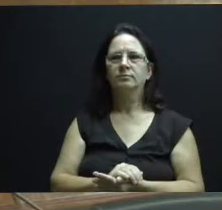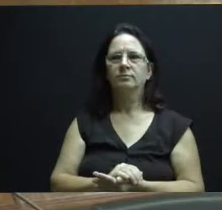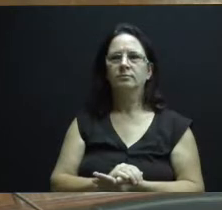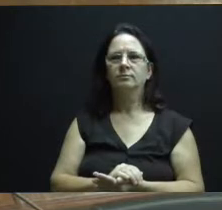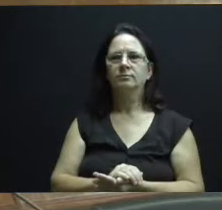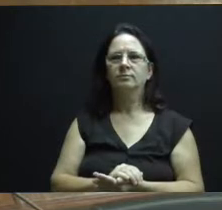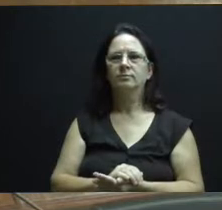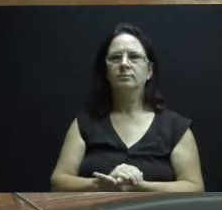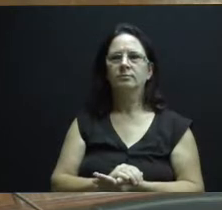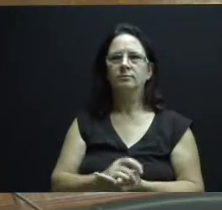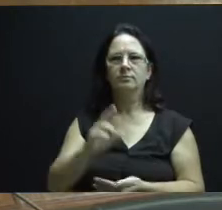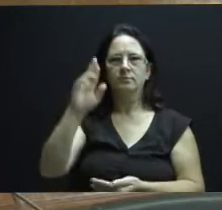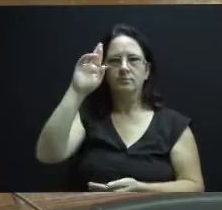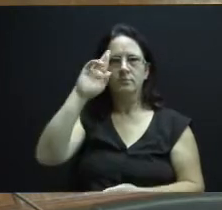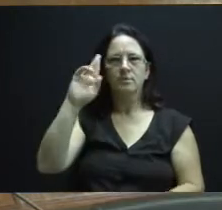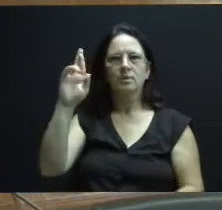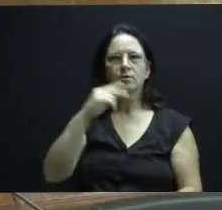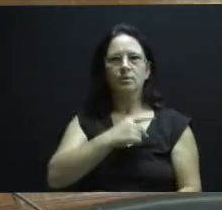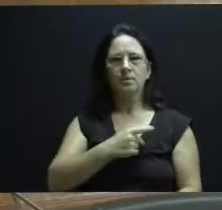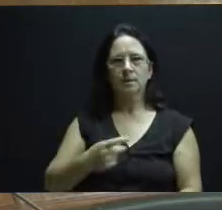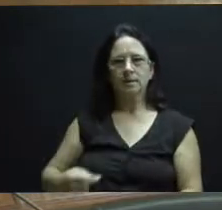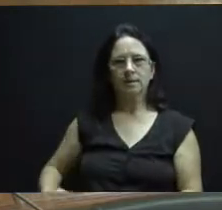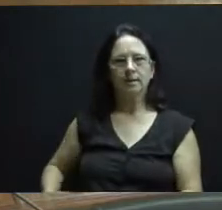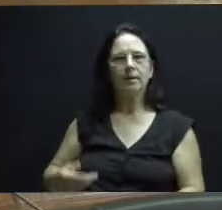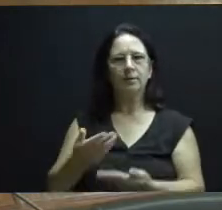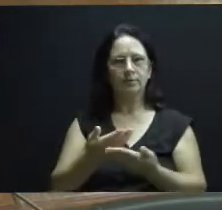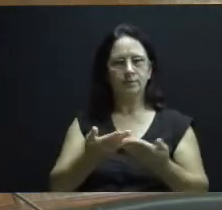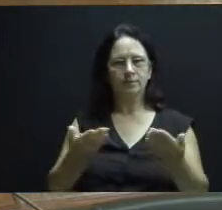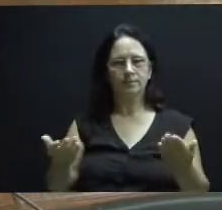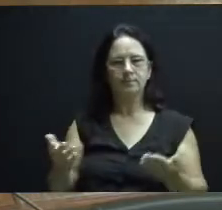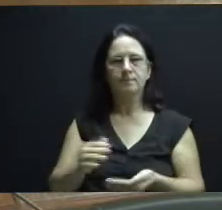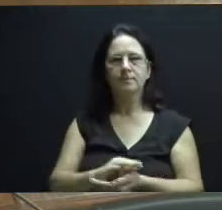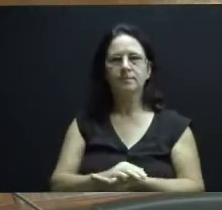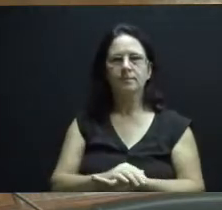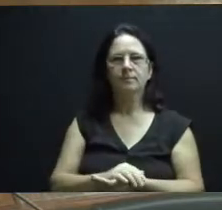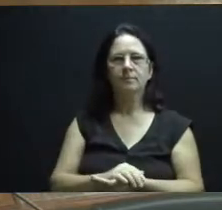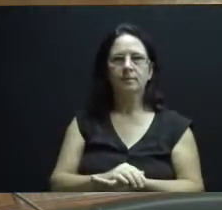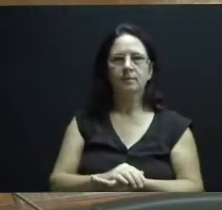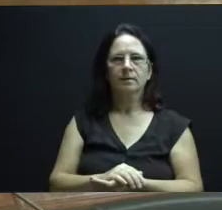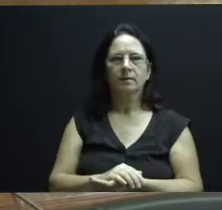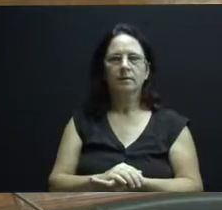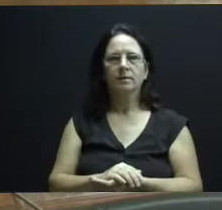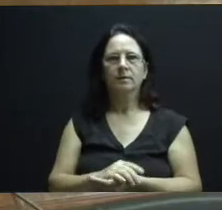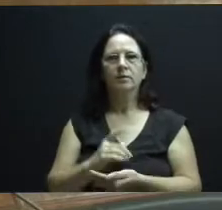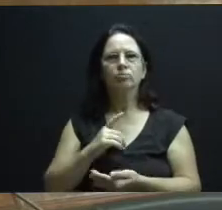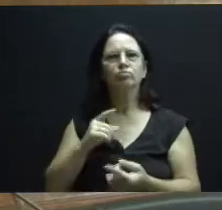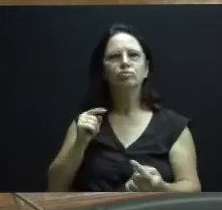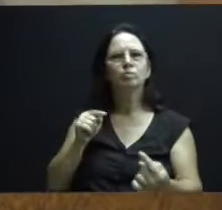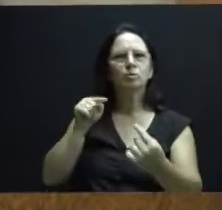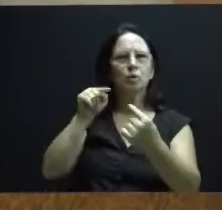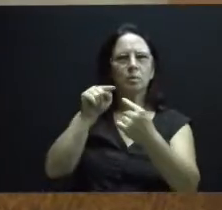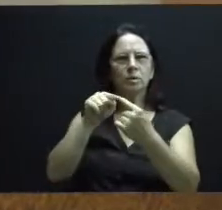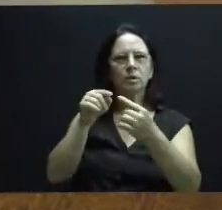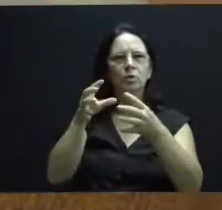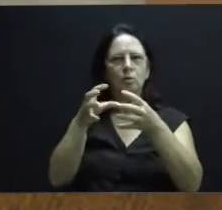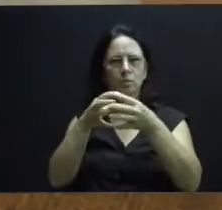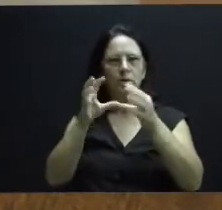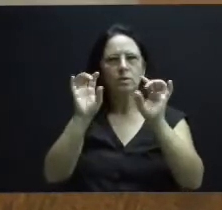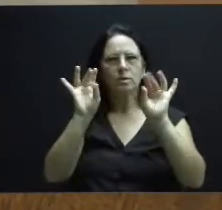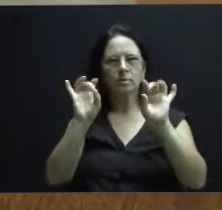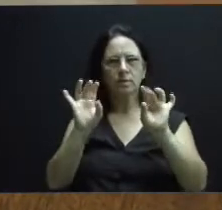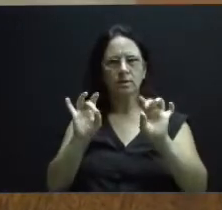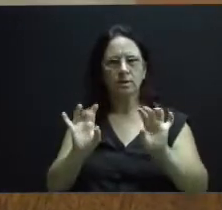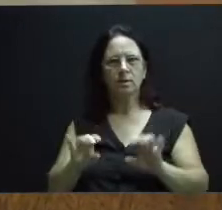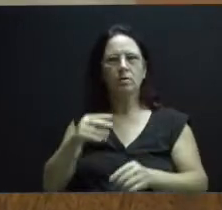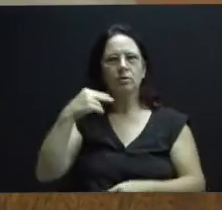seu presidente nobres vereadores considerando que os objetivos da comissão especial de